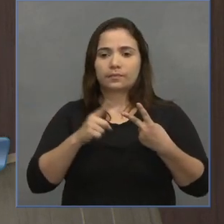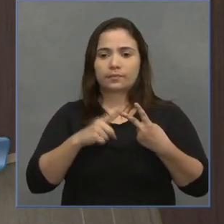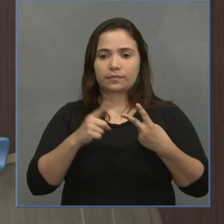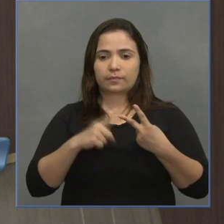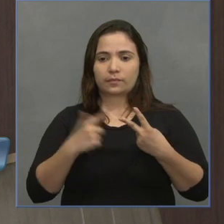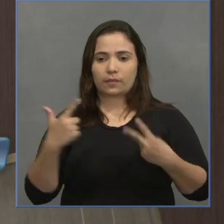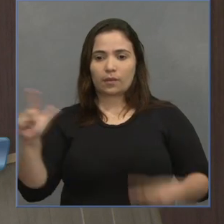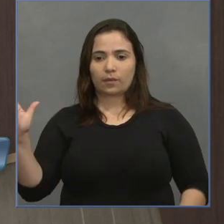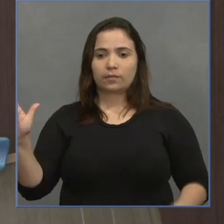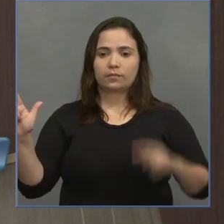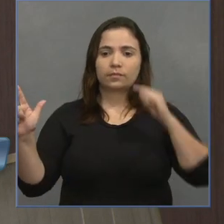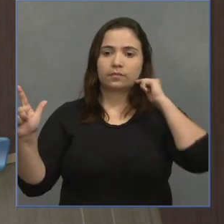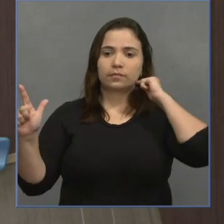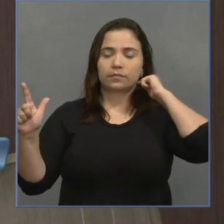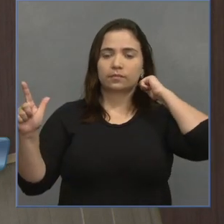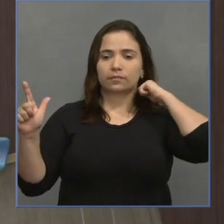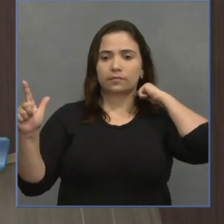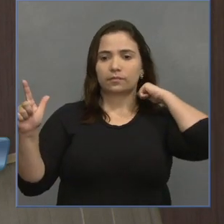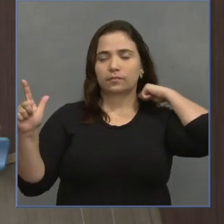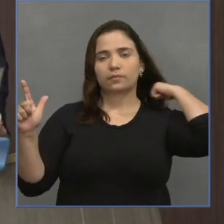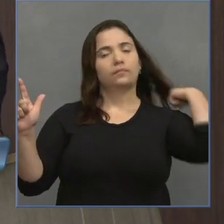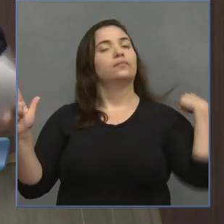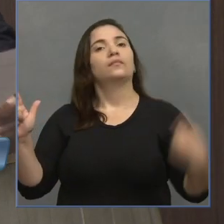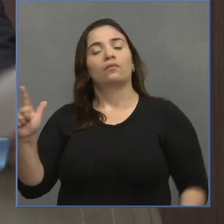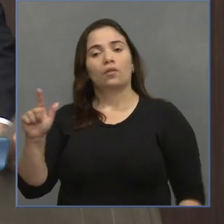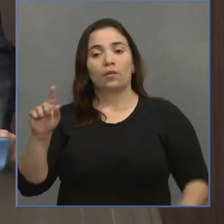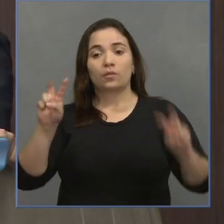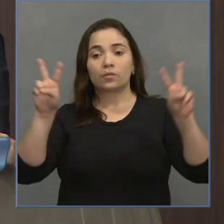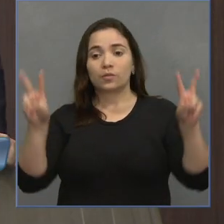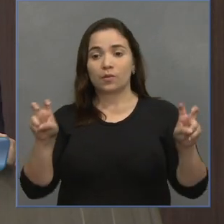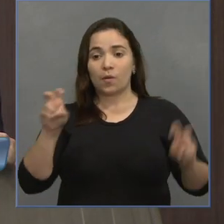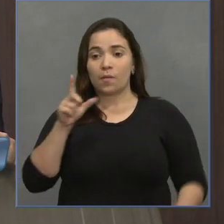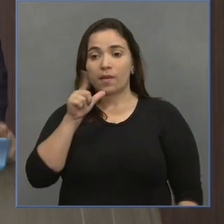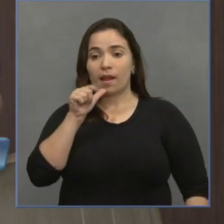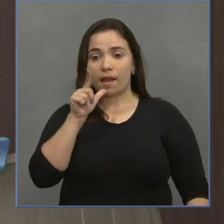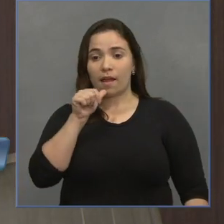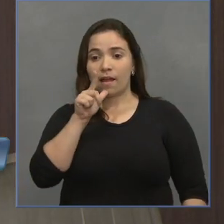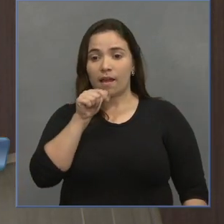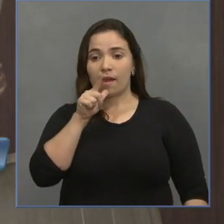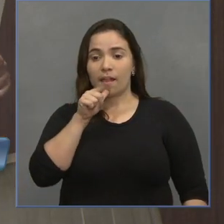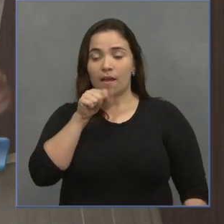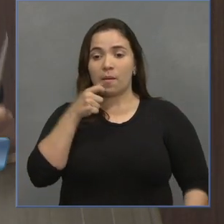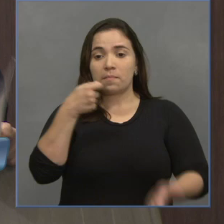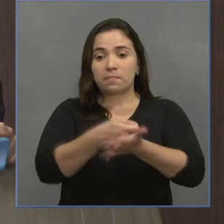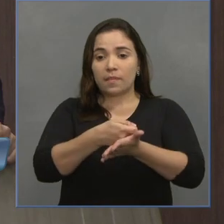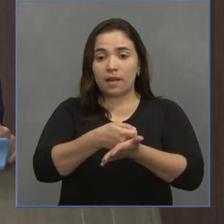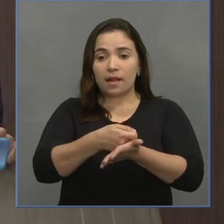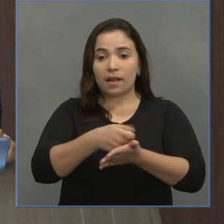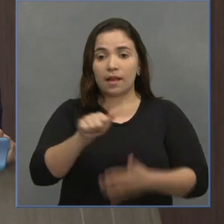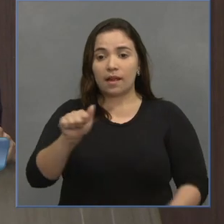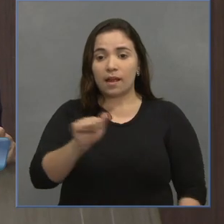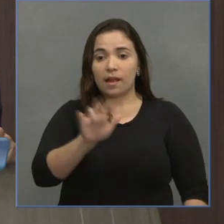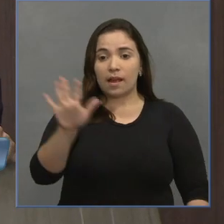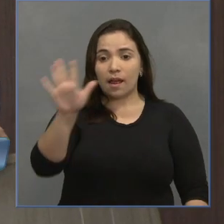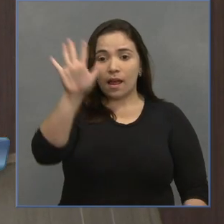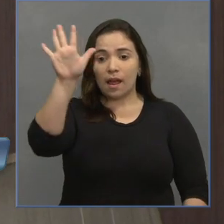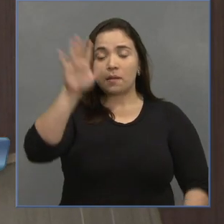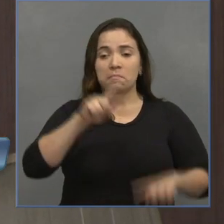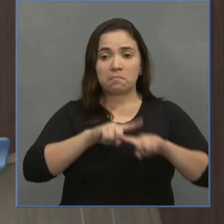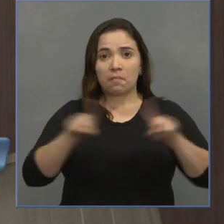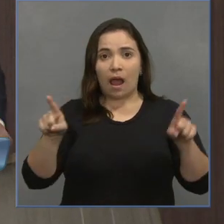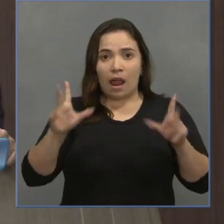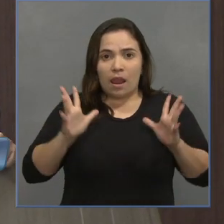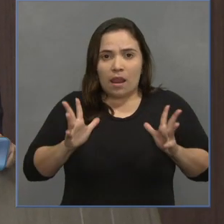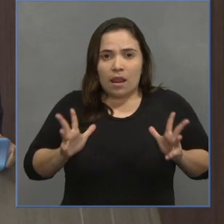incerteza e do risco, é da água cara e de péssima qualidade. O problema da água no Ceará, deputado, não é só da quantidade, é